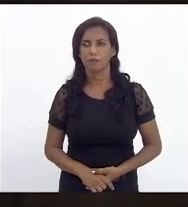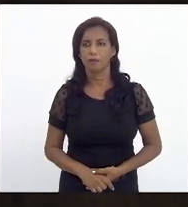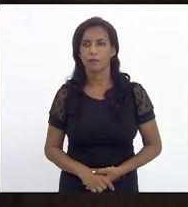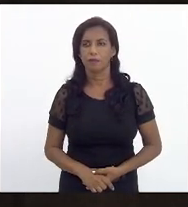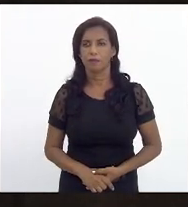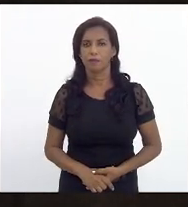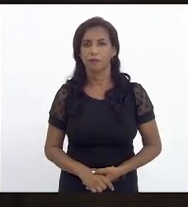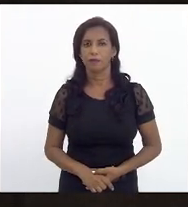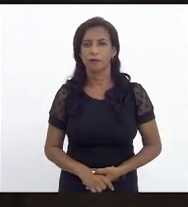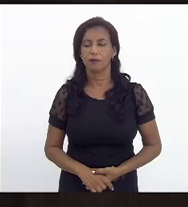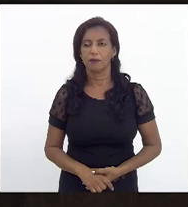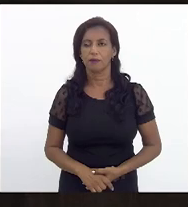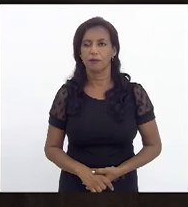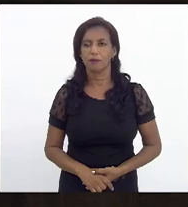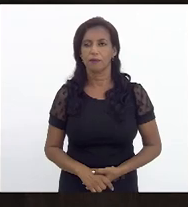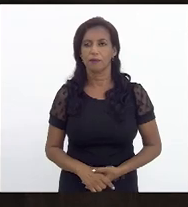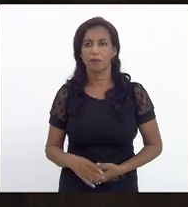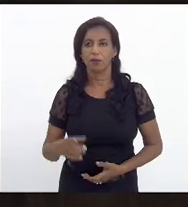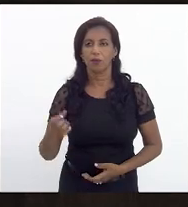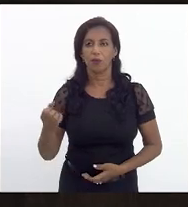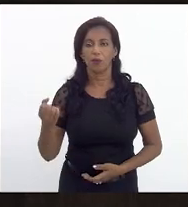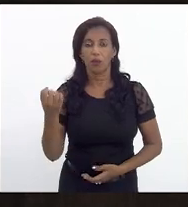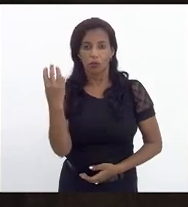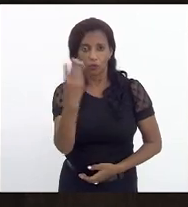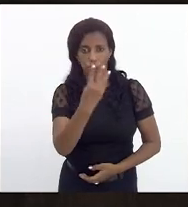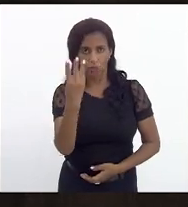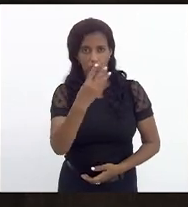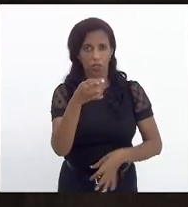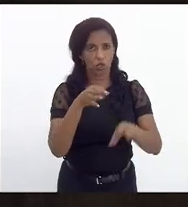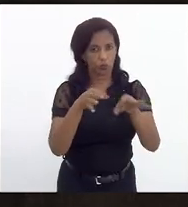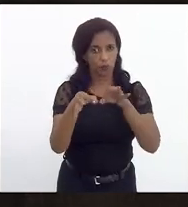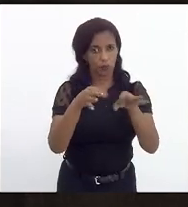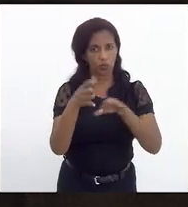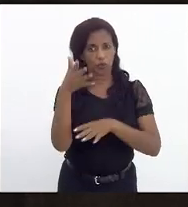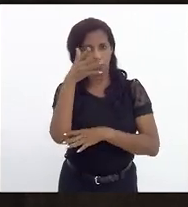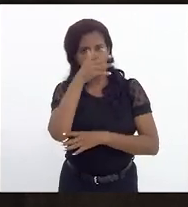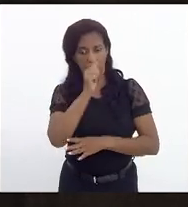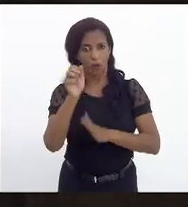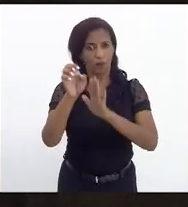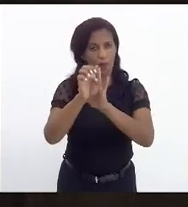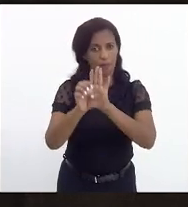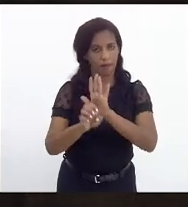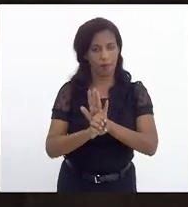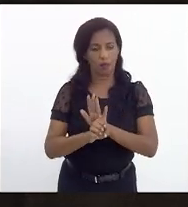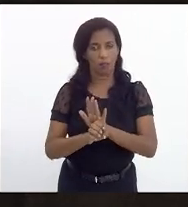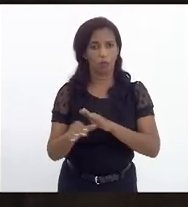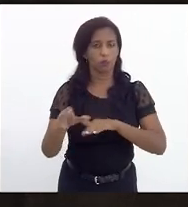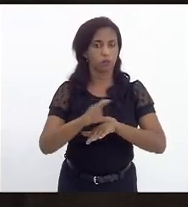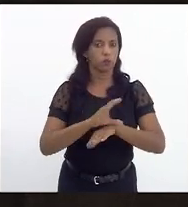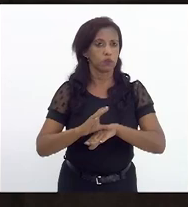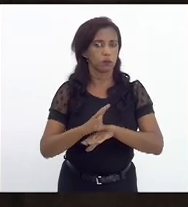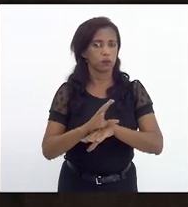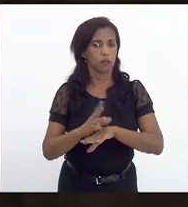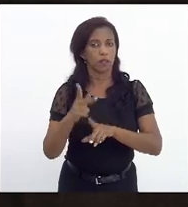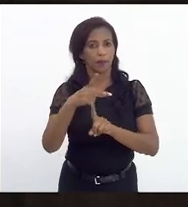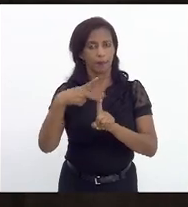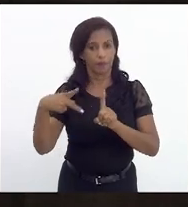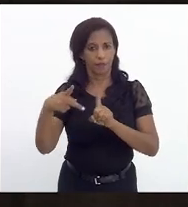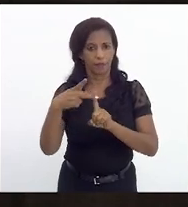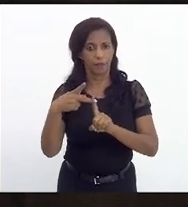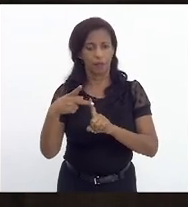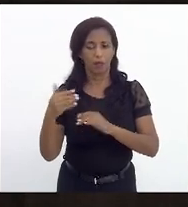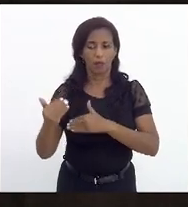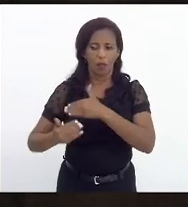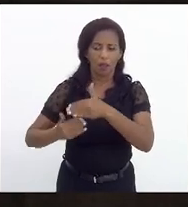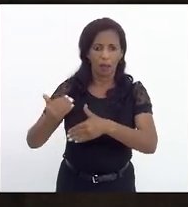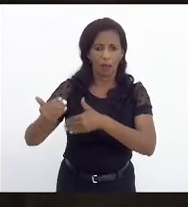sem nominar os três projetos, salvo a emenda constitucional e da Previdência,